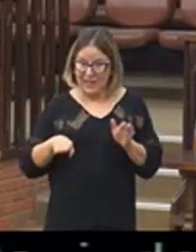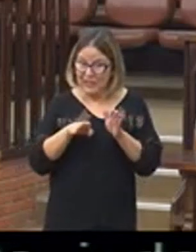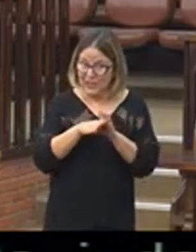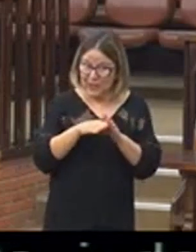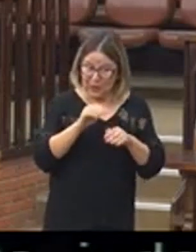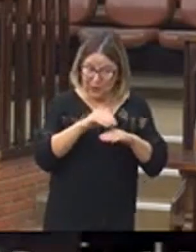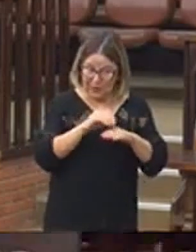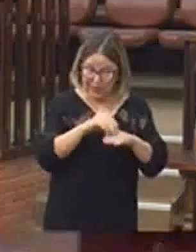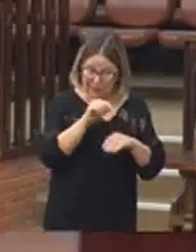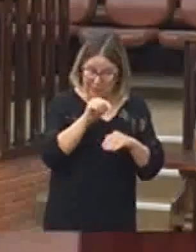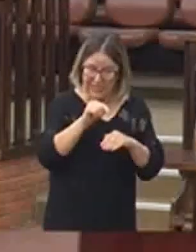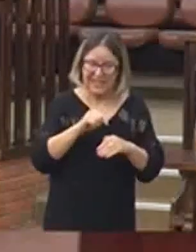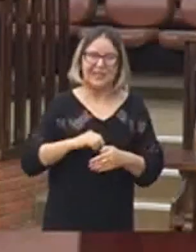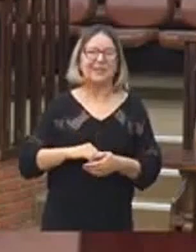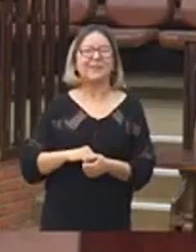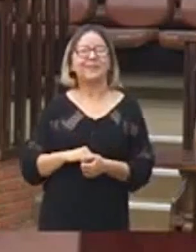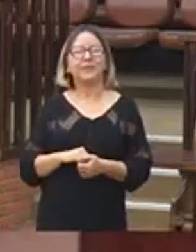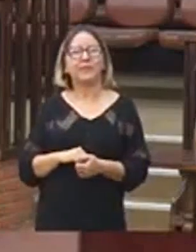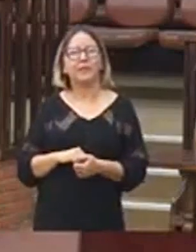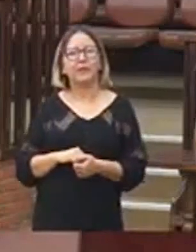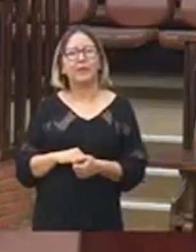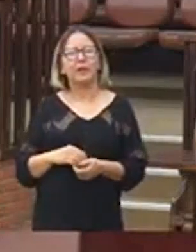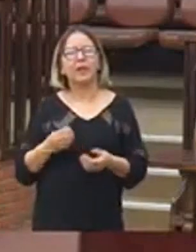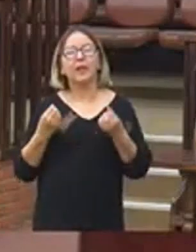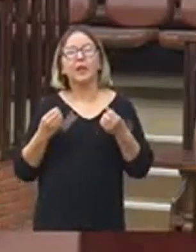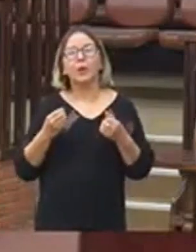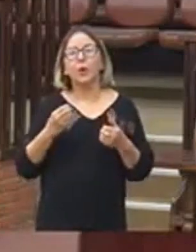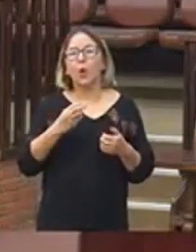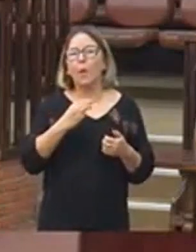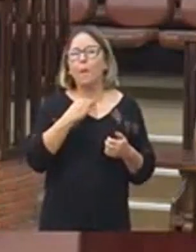Muito bem. Como é que ela respondeu?